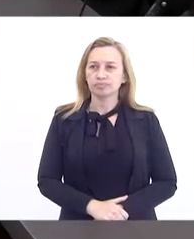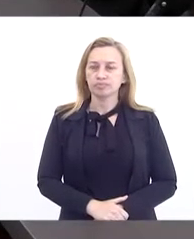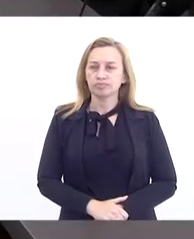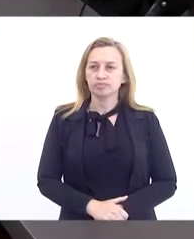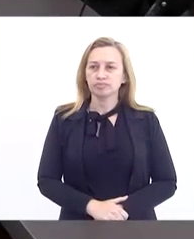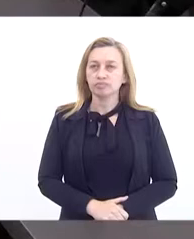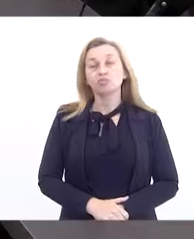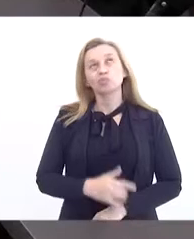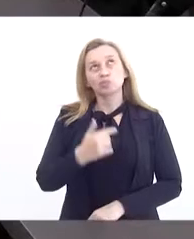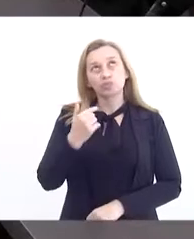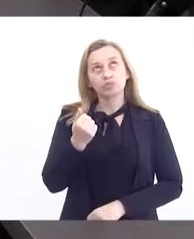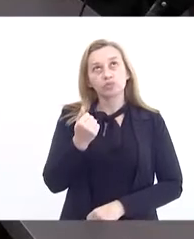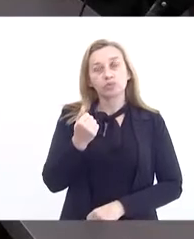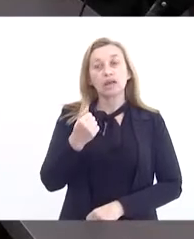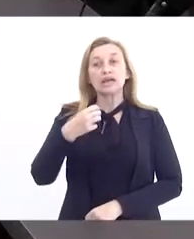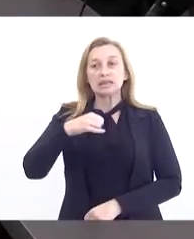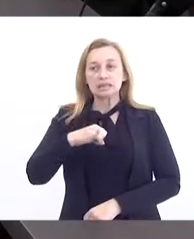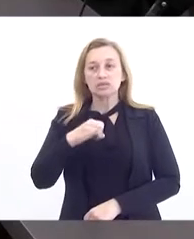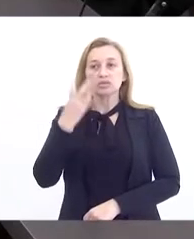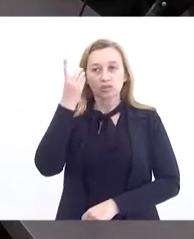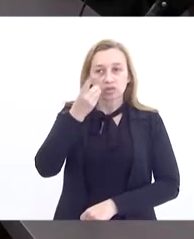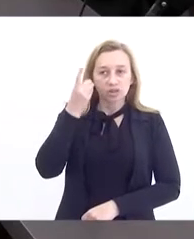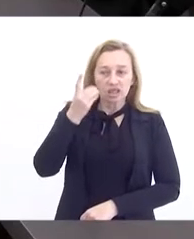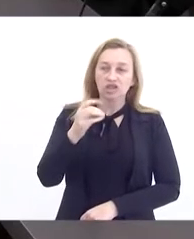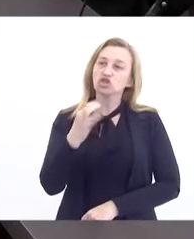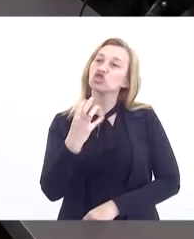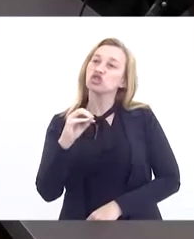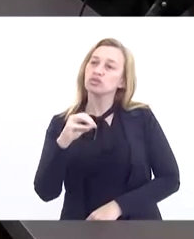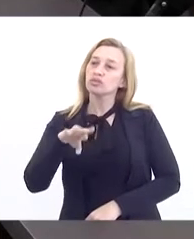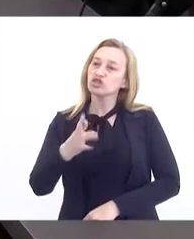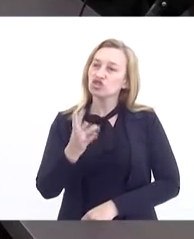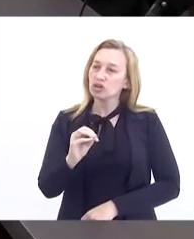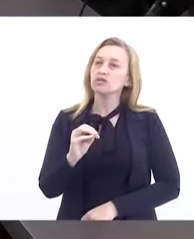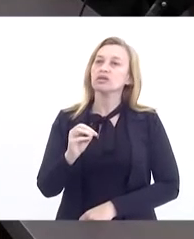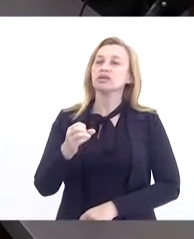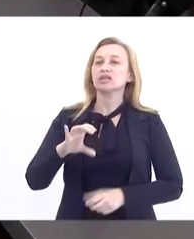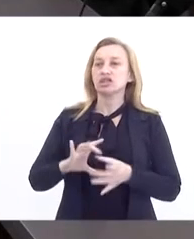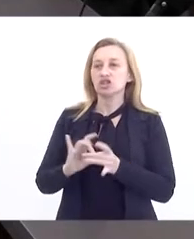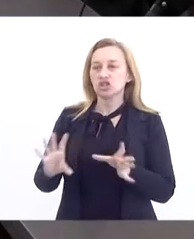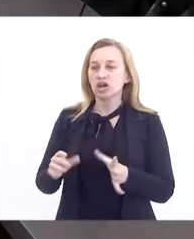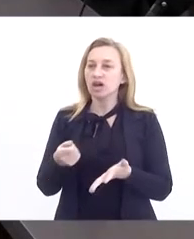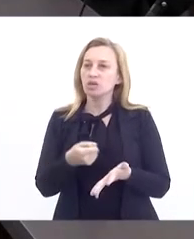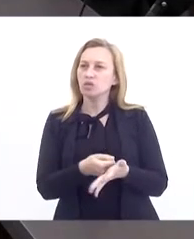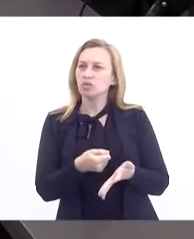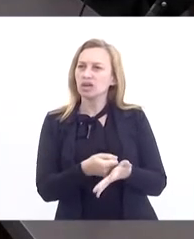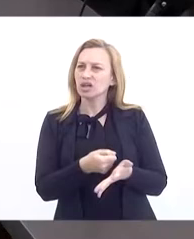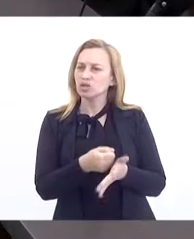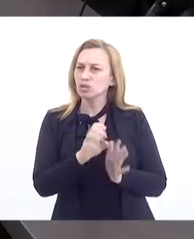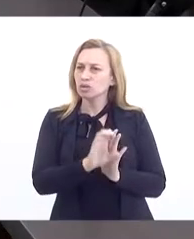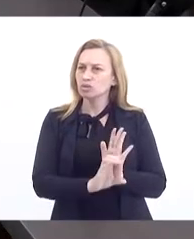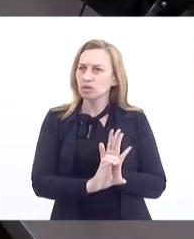Eu ainda queria, se o deputado Chico Machado assim permitir, as obrigatórias.